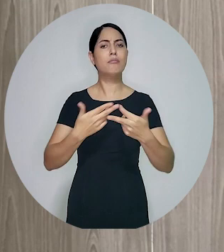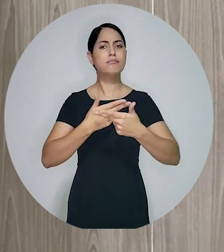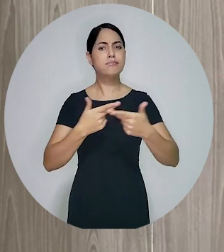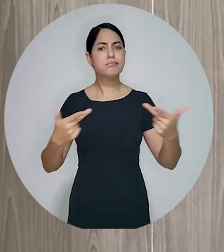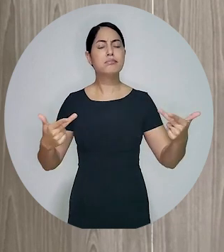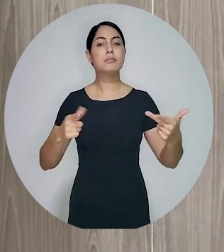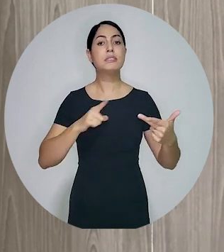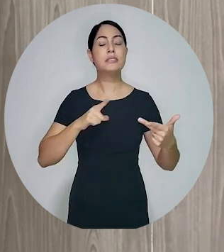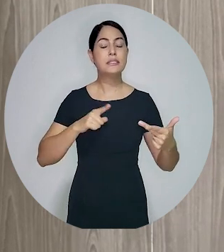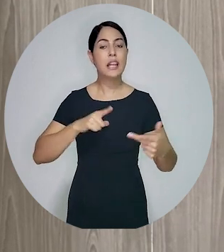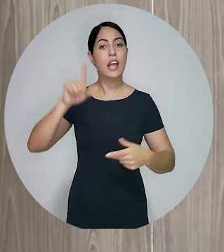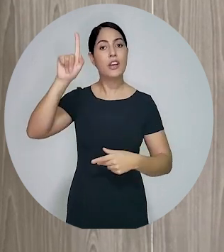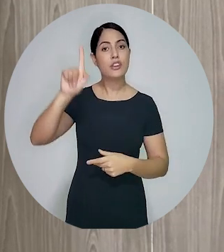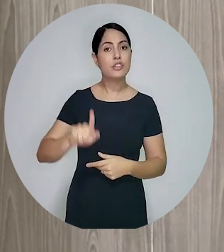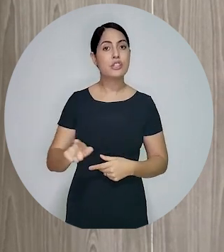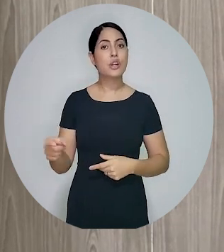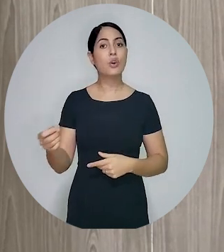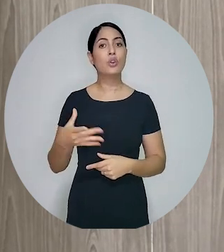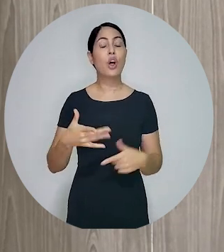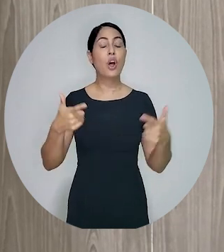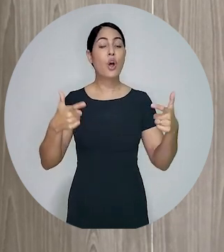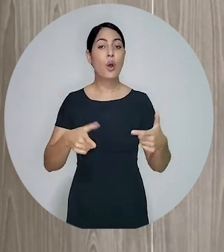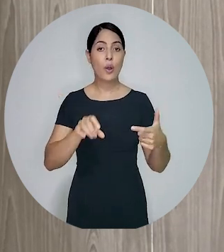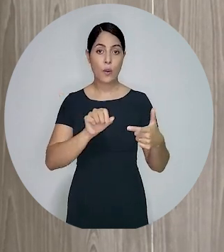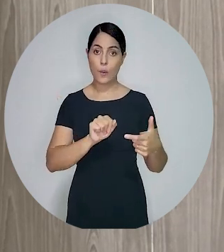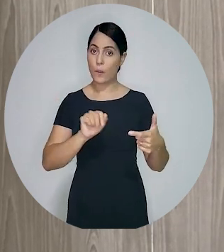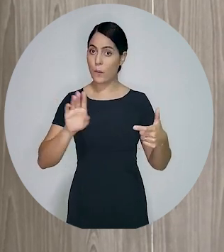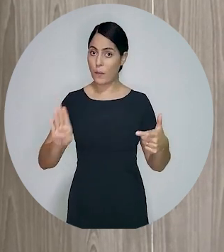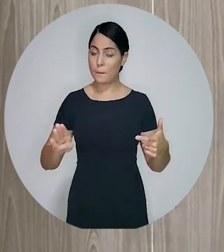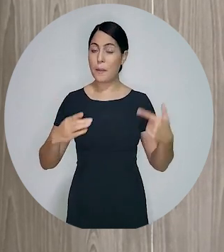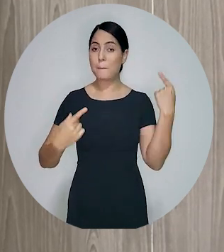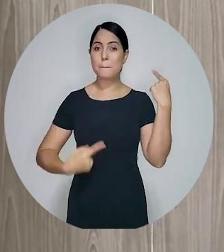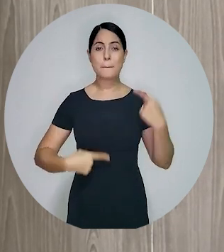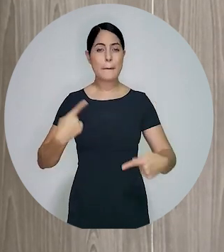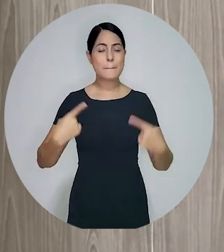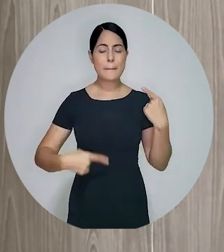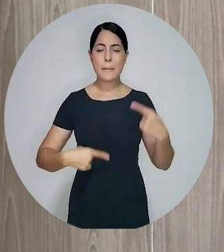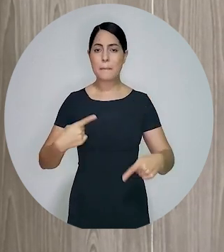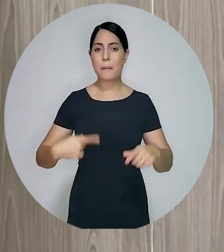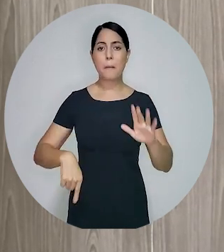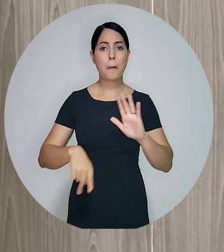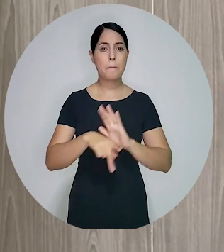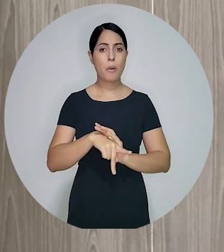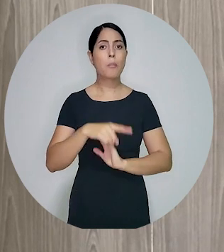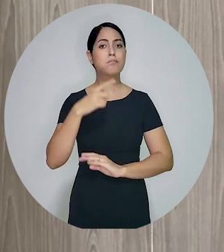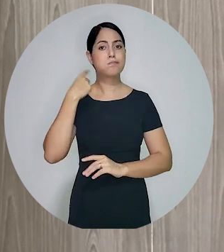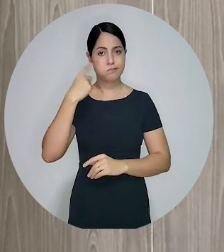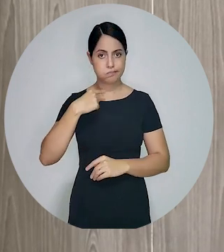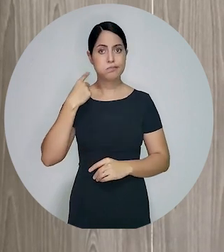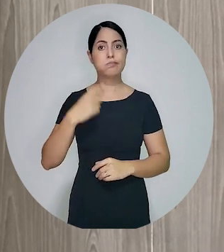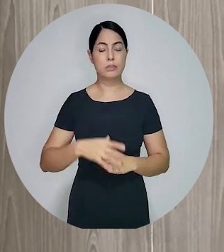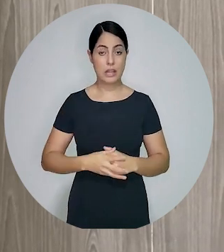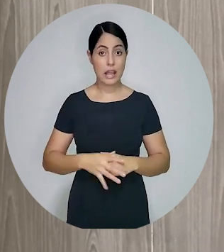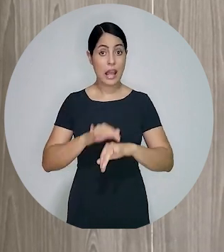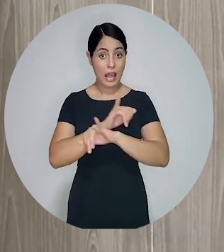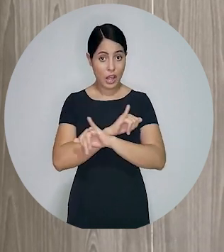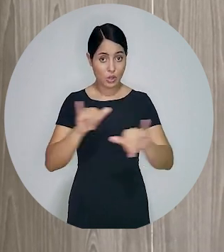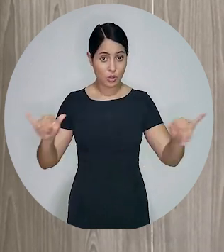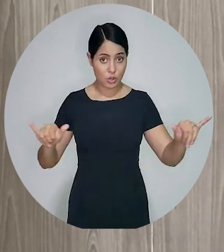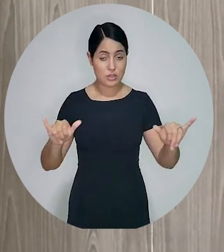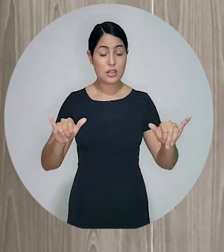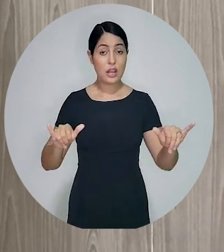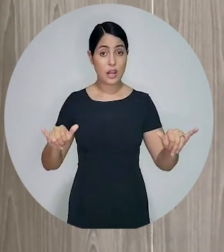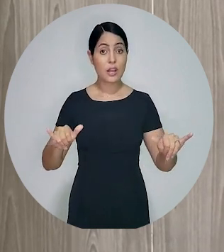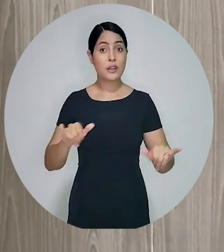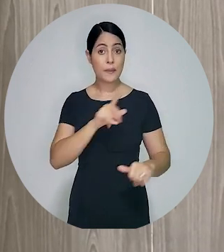atuação conjunta com a nova gestão da OAB e que manterá um diálogo aberto com a advocacia, enfatizando ainda